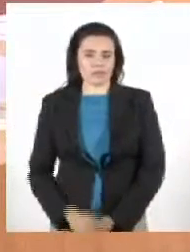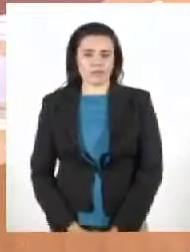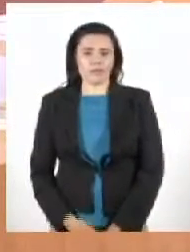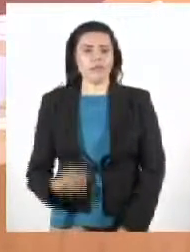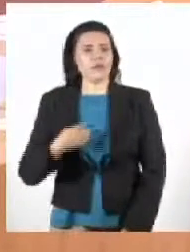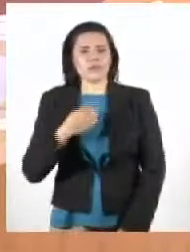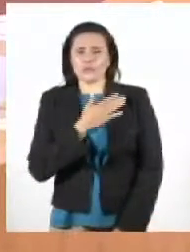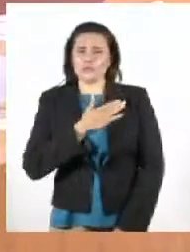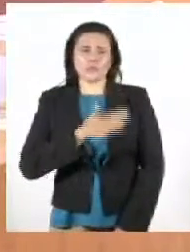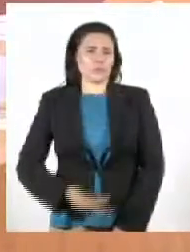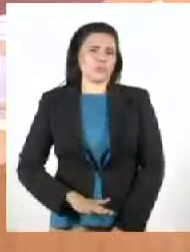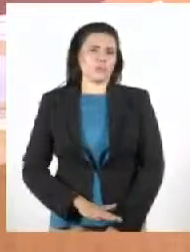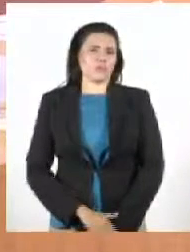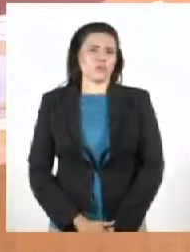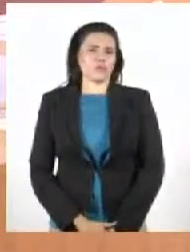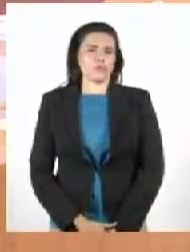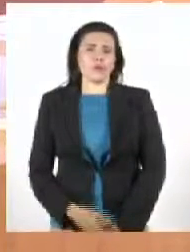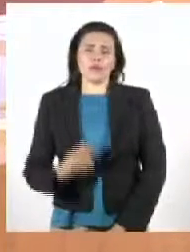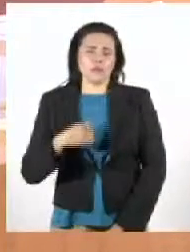passado.